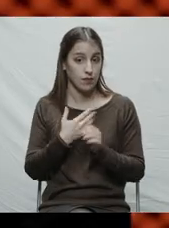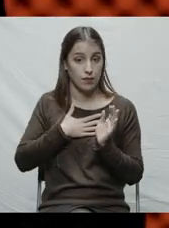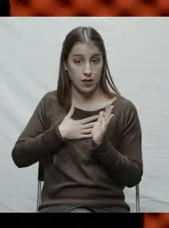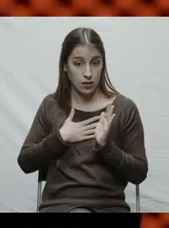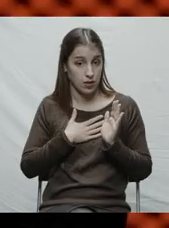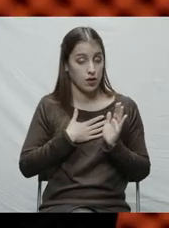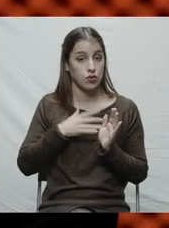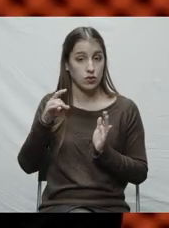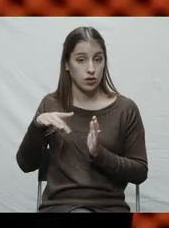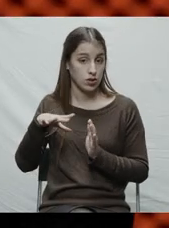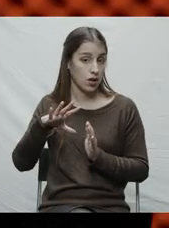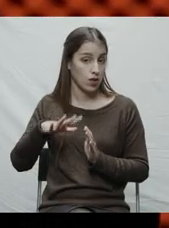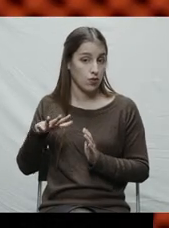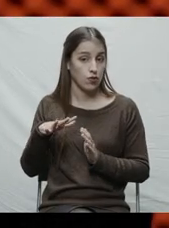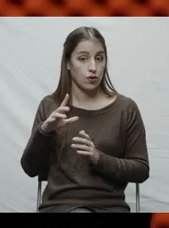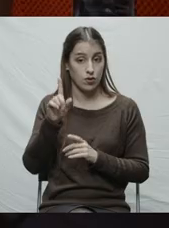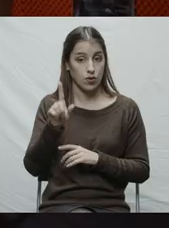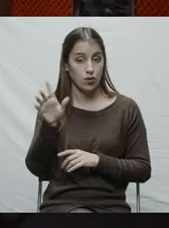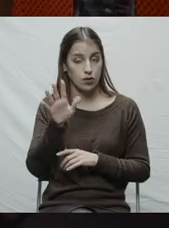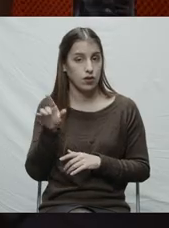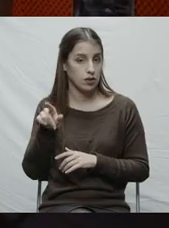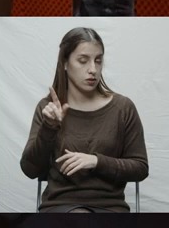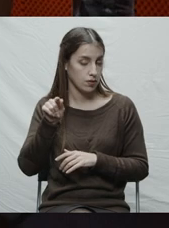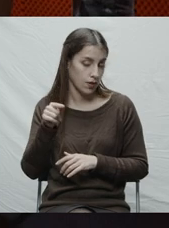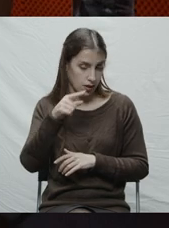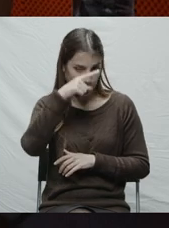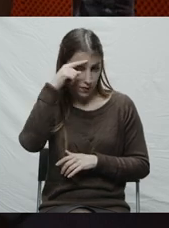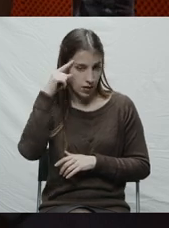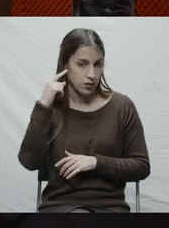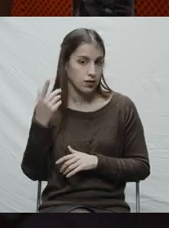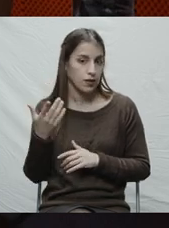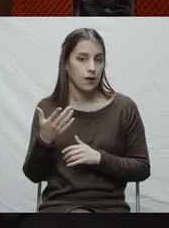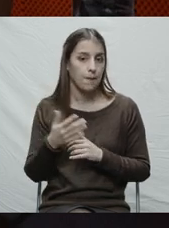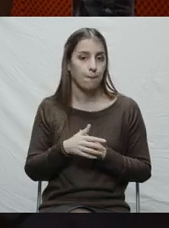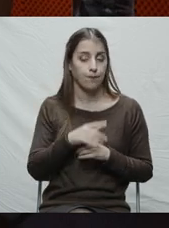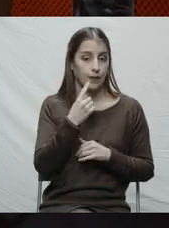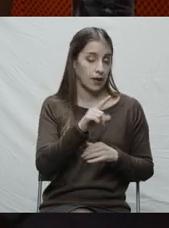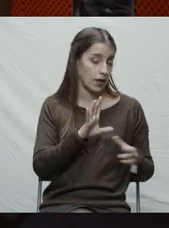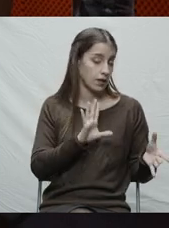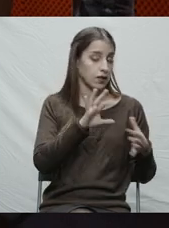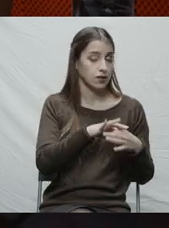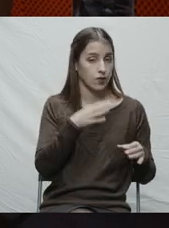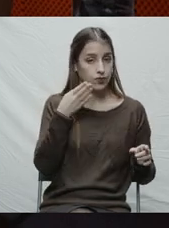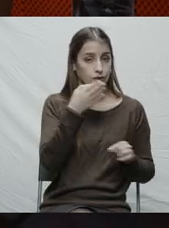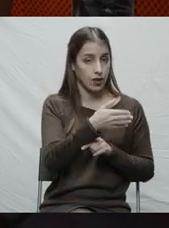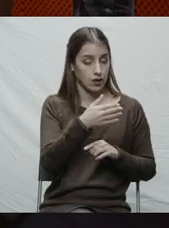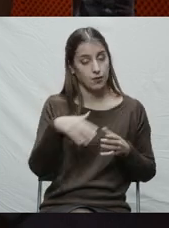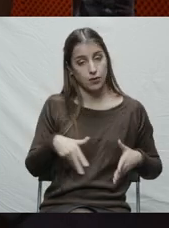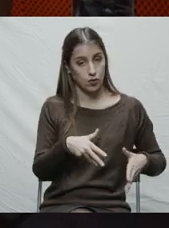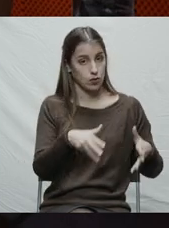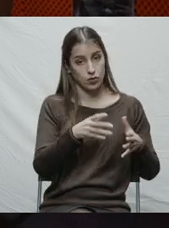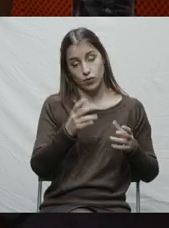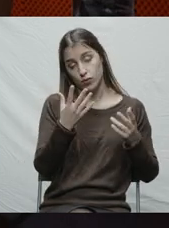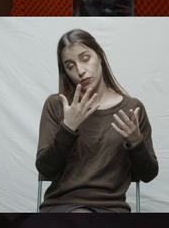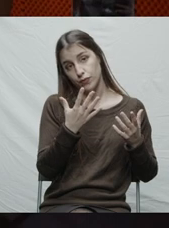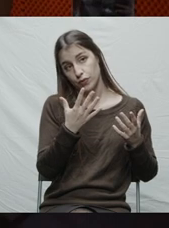também da região do Norte. Sim. Tudo isso. Isso também é um desbravar. Tem uma ligação direta com este percurso do